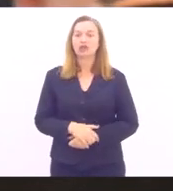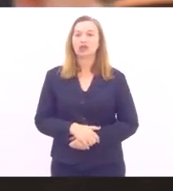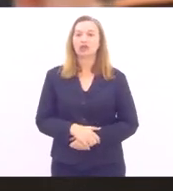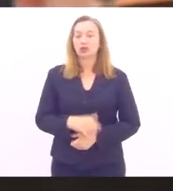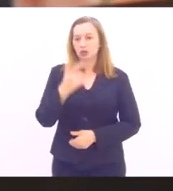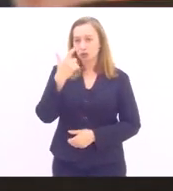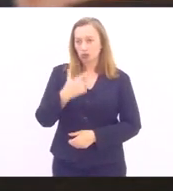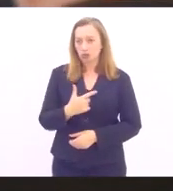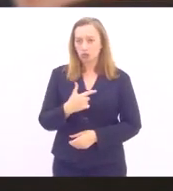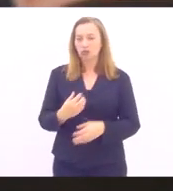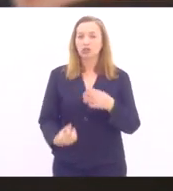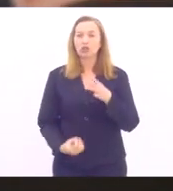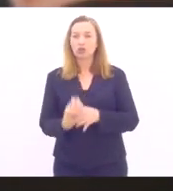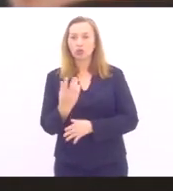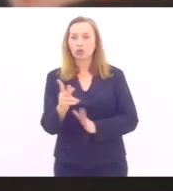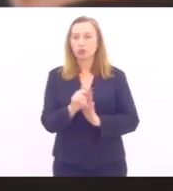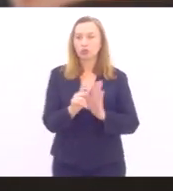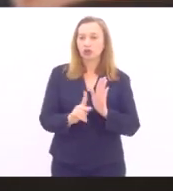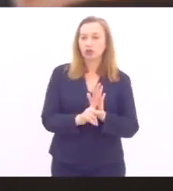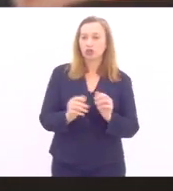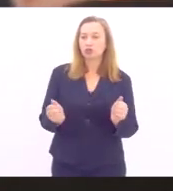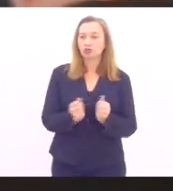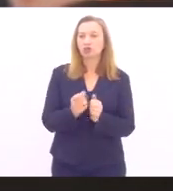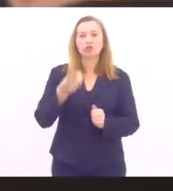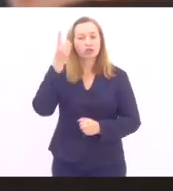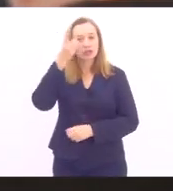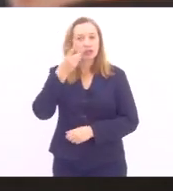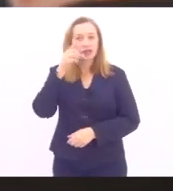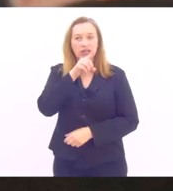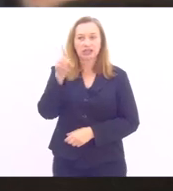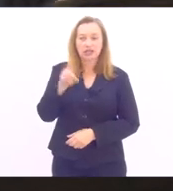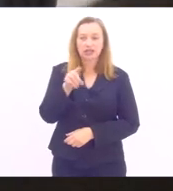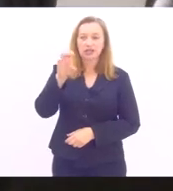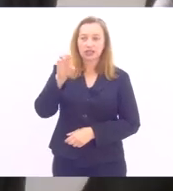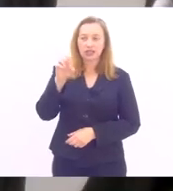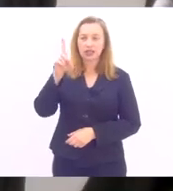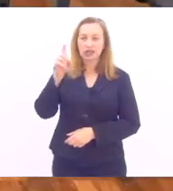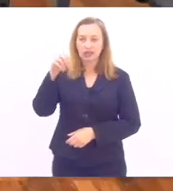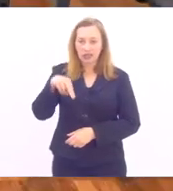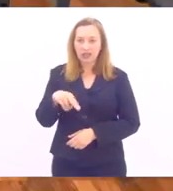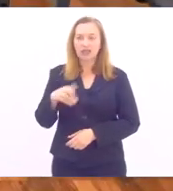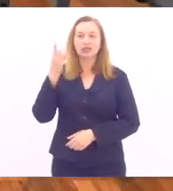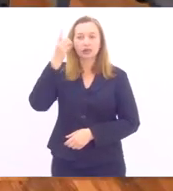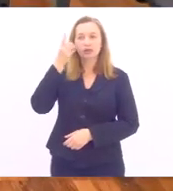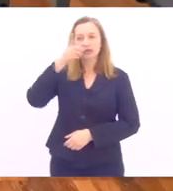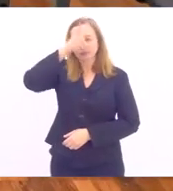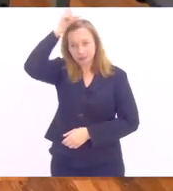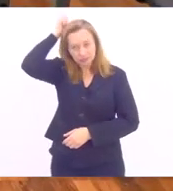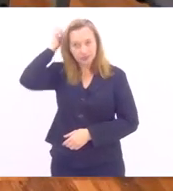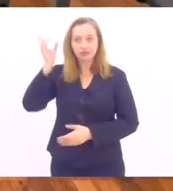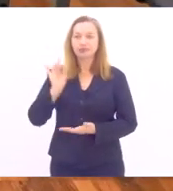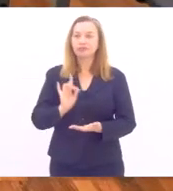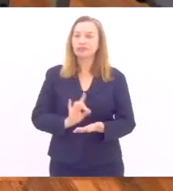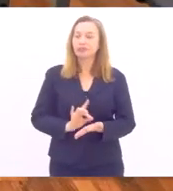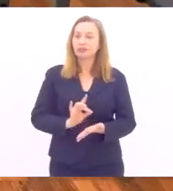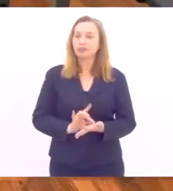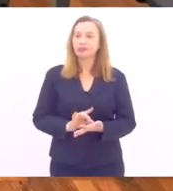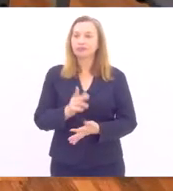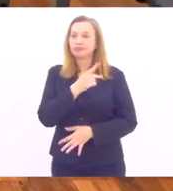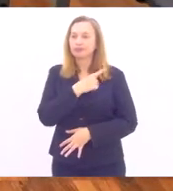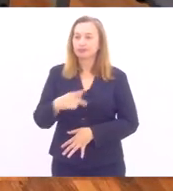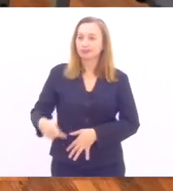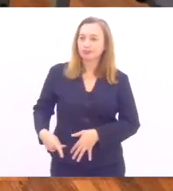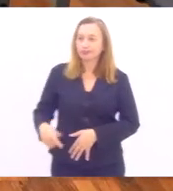dos coautores do projeto, junto com a deputada Zeidan, o deputado Luiz Paulo. Na verdade, o presidente